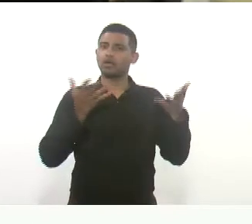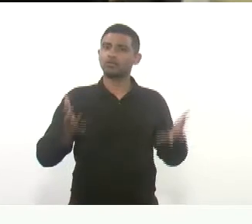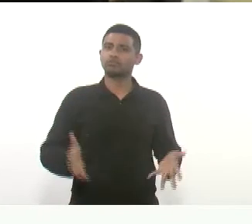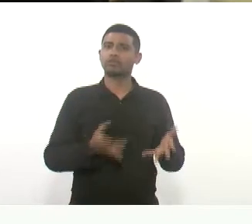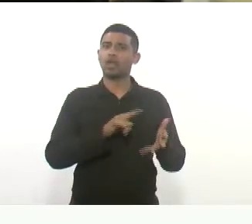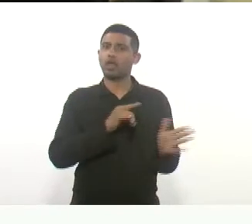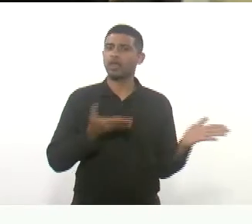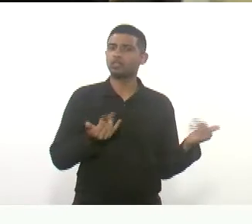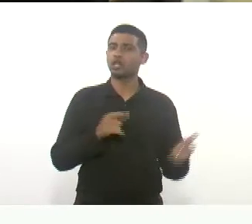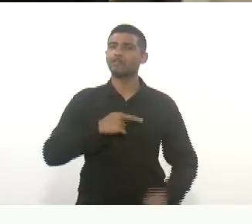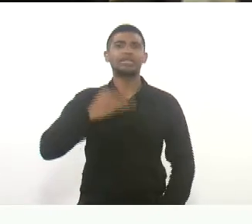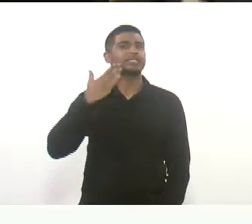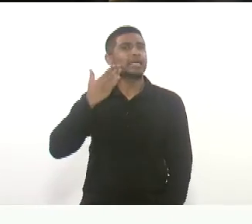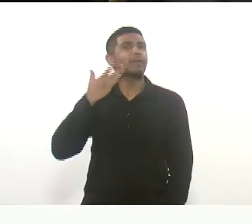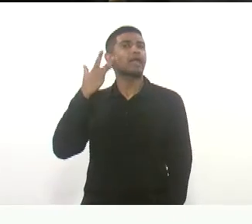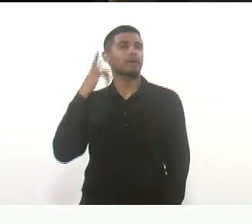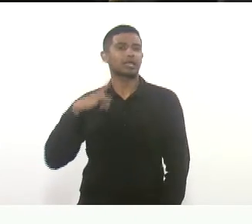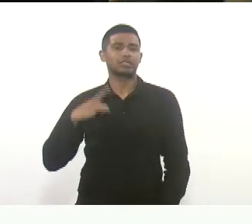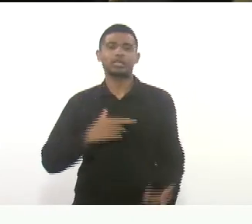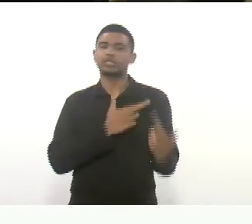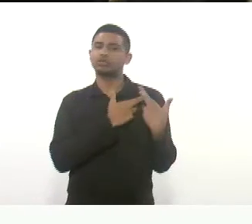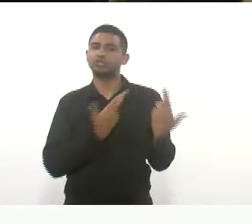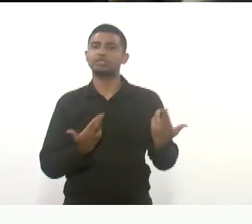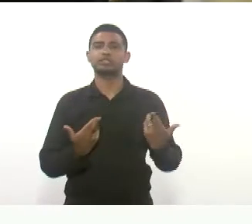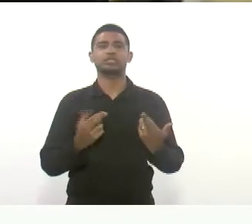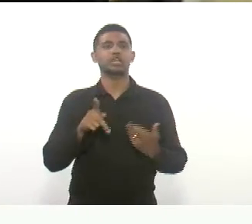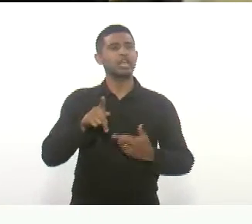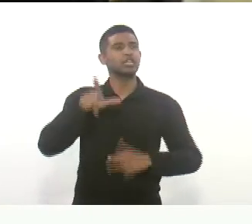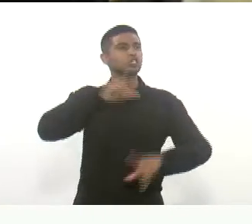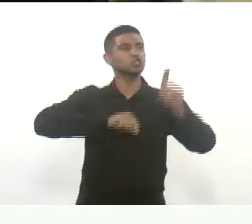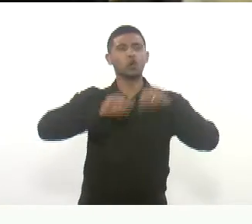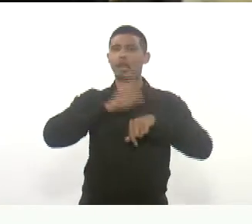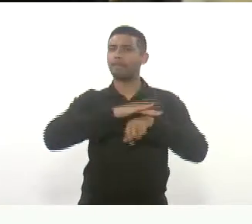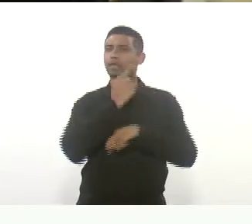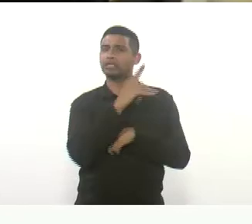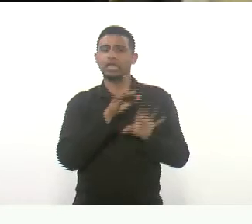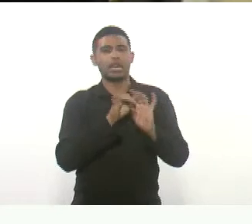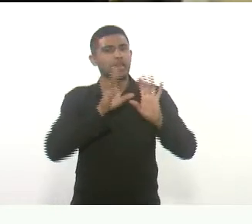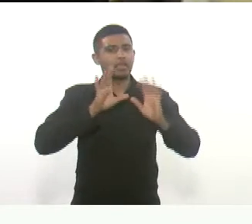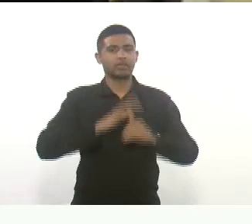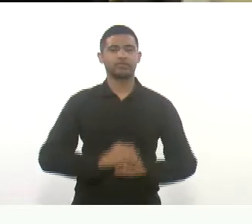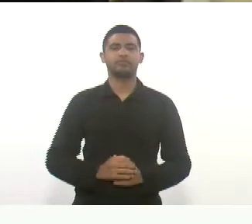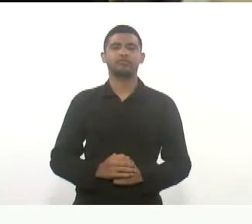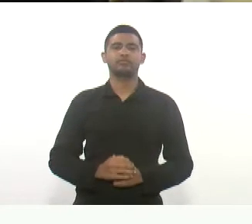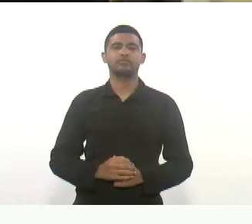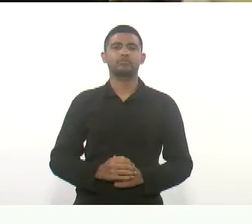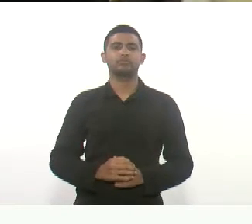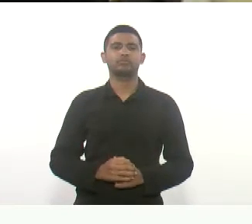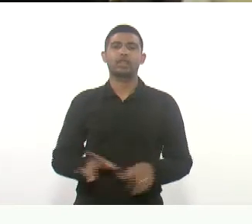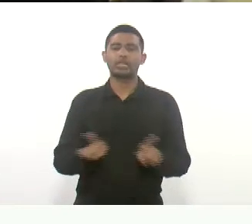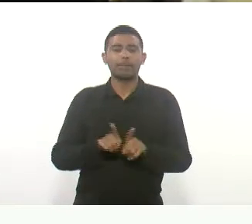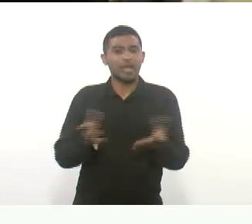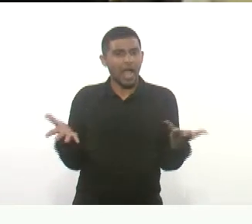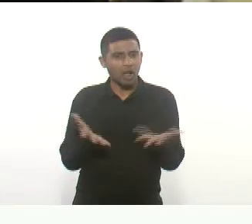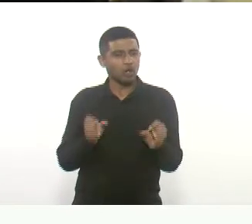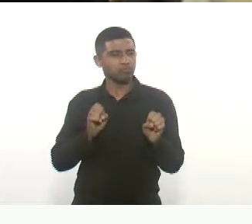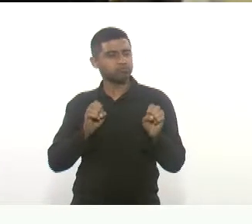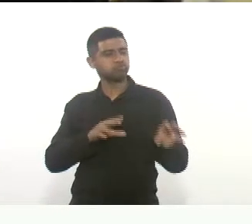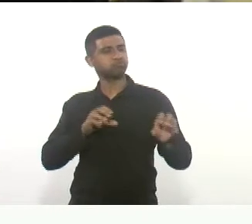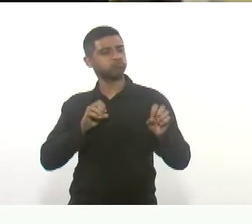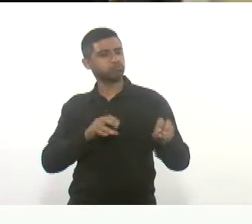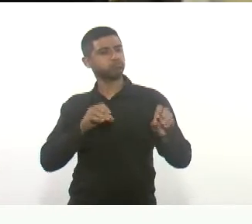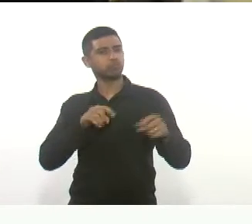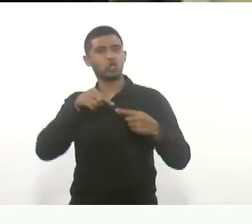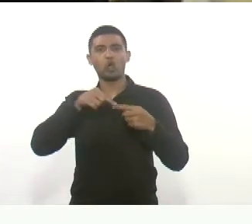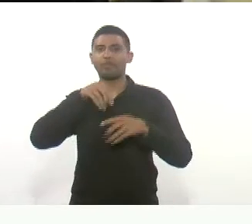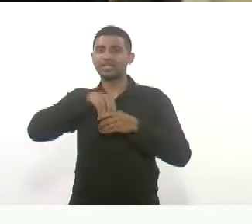jovem saber que amanhã ele vai ter responsabilidade, que ele vai fazer as escolhas, e que toda essa construção passa pela escola. Eu acho